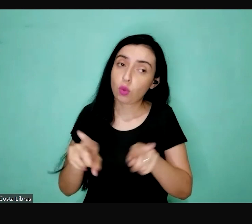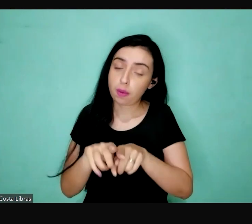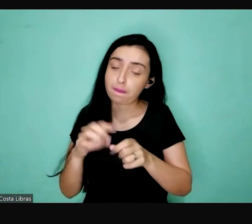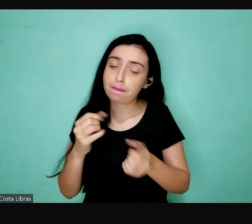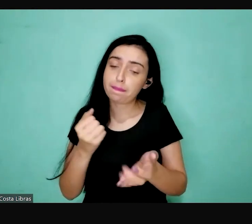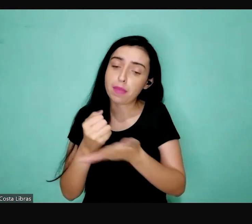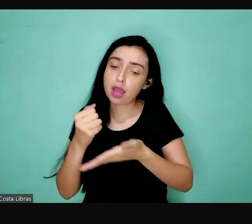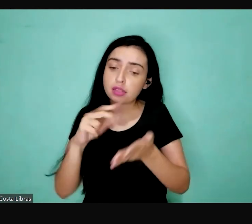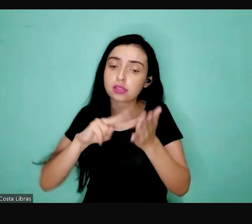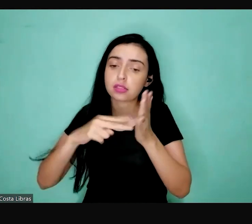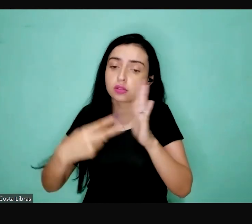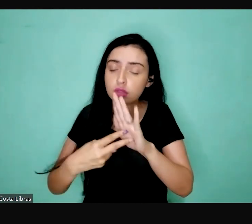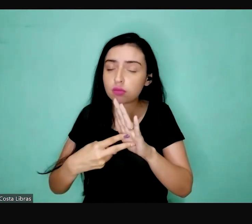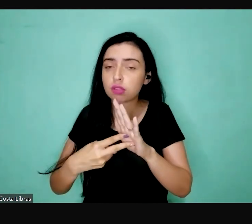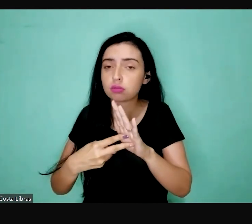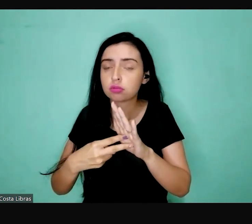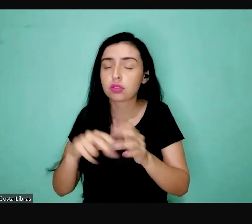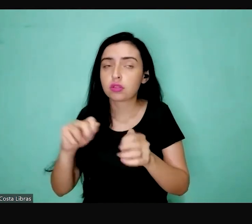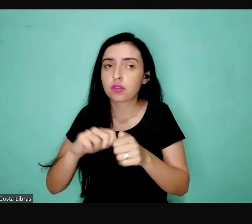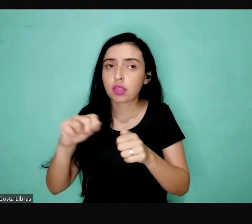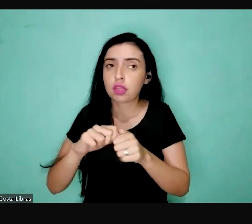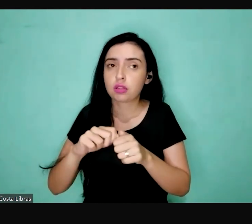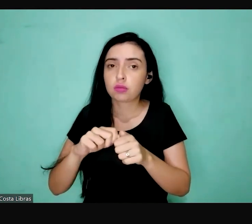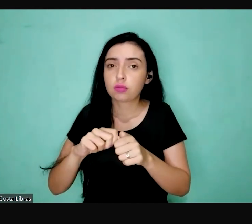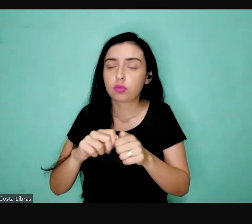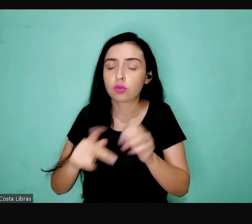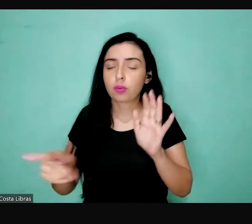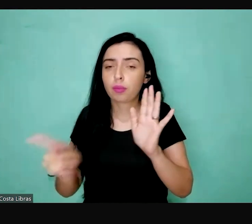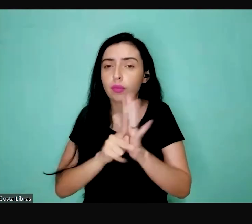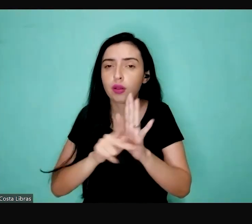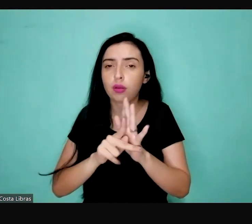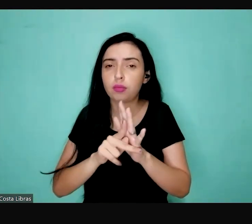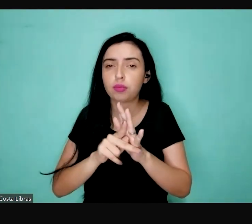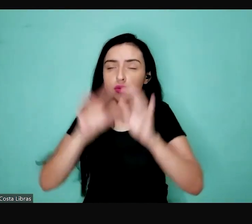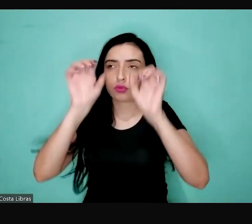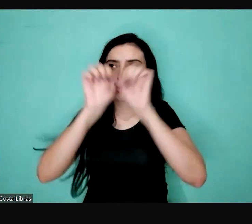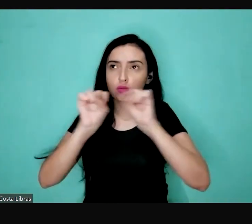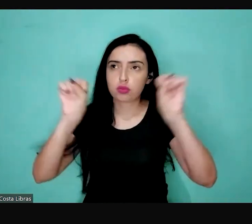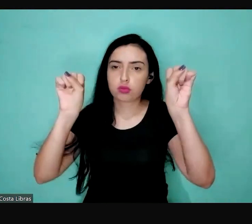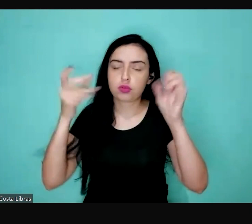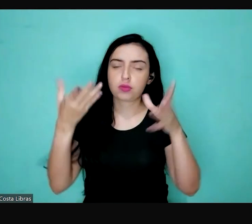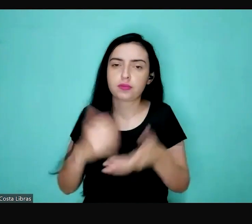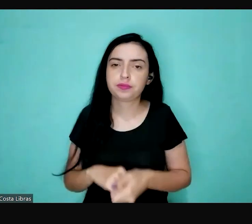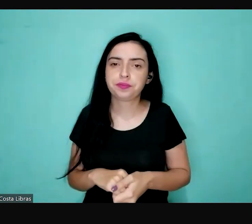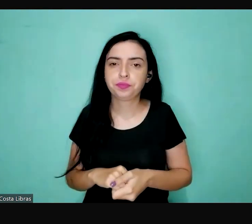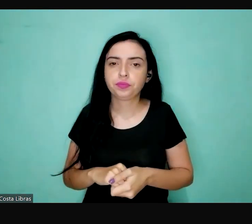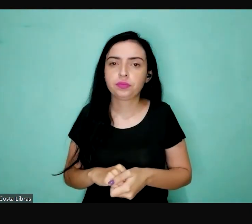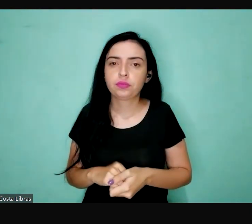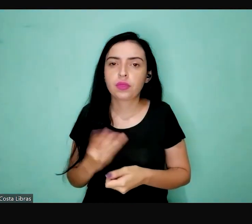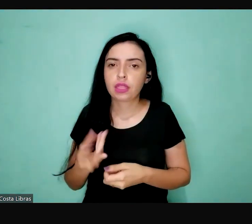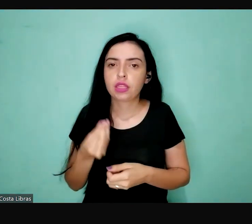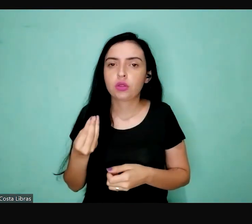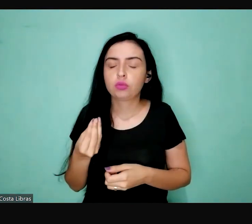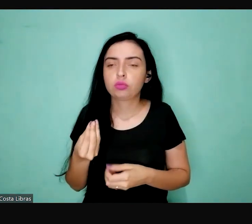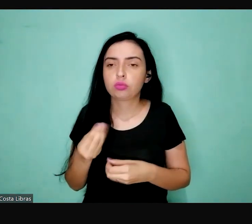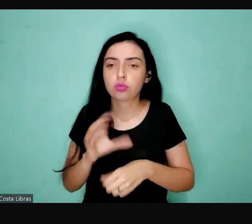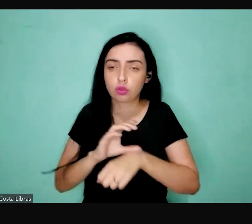interpretação feita pelo próprio Tribunal Constitucional. Então,